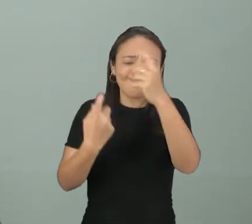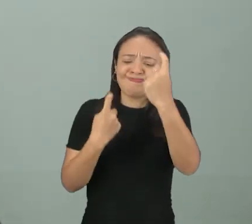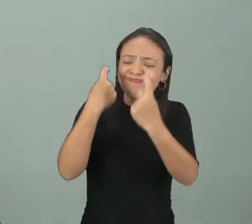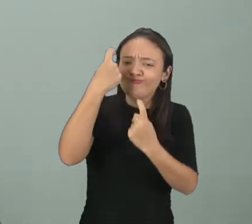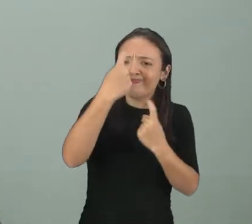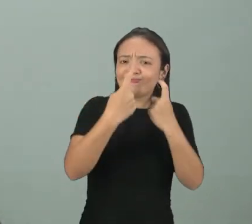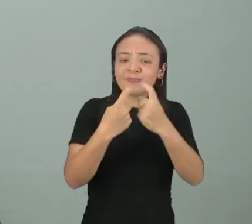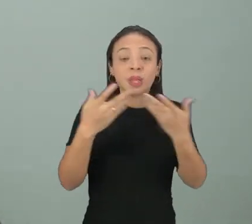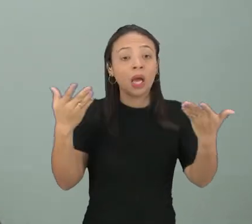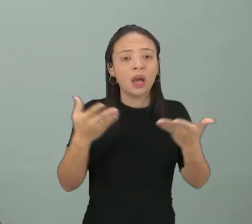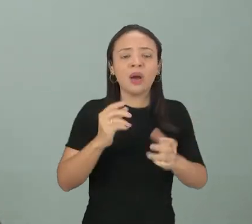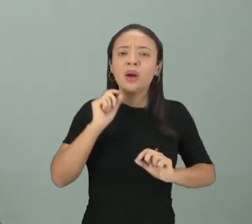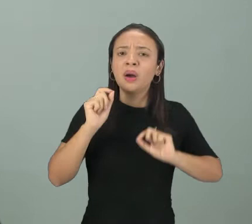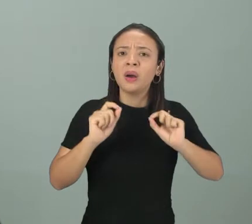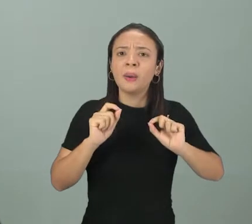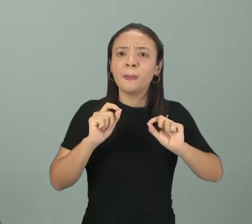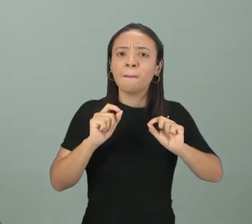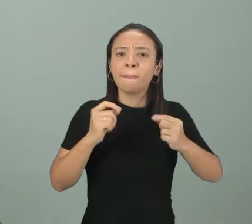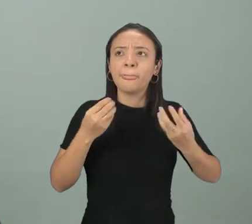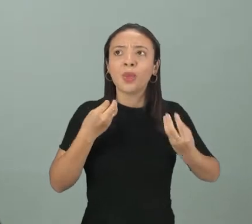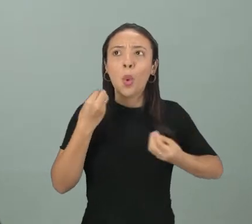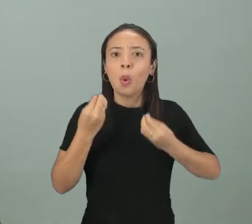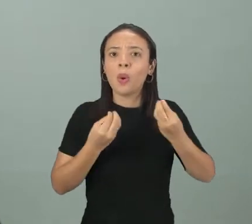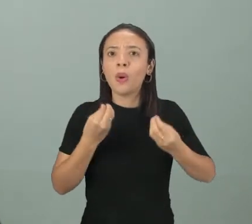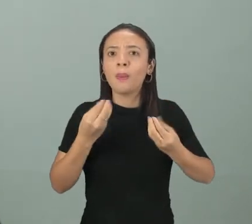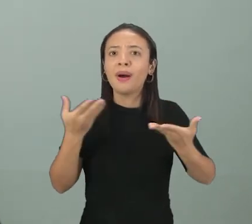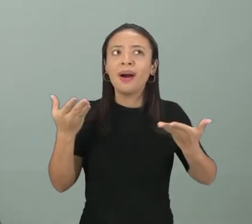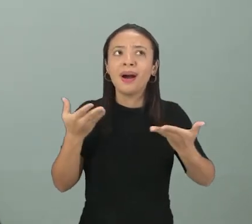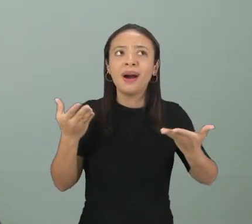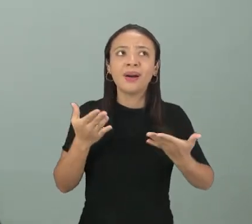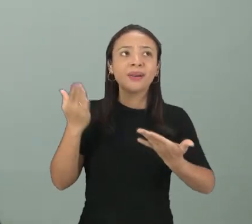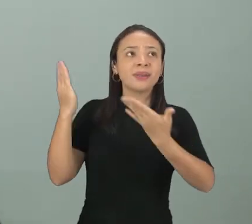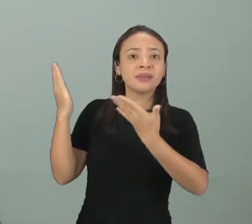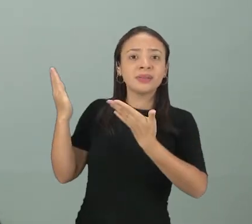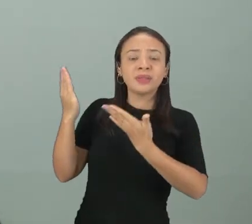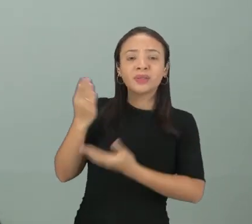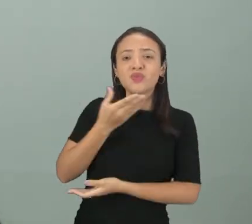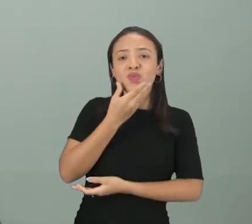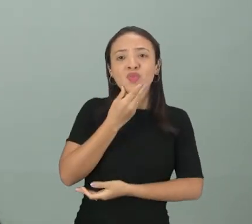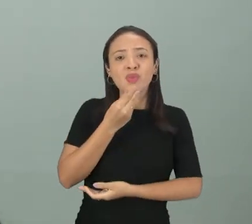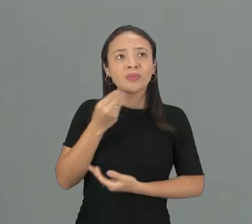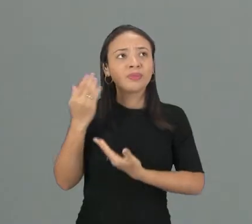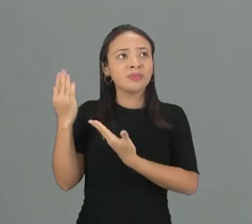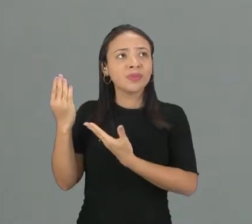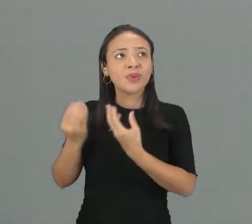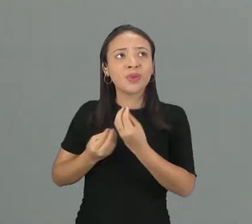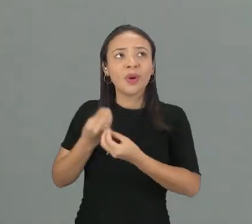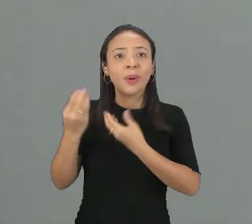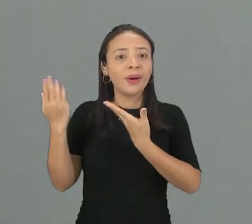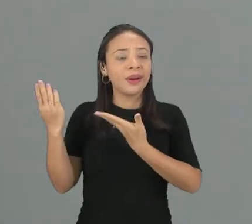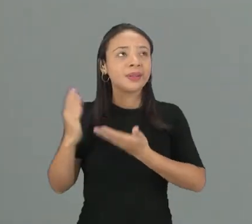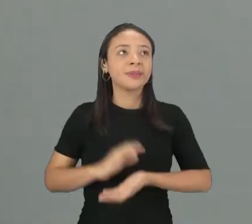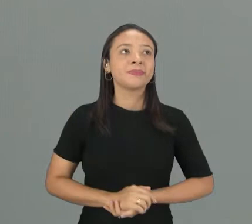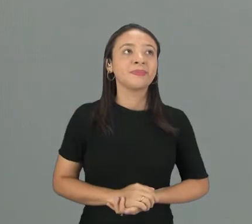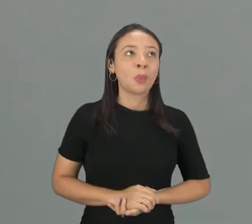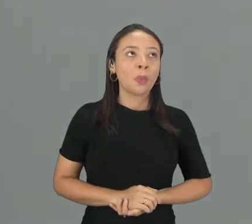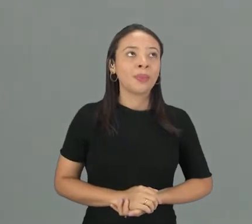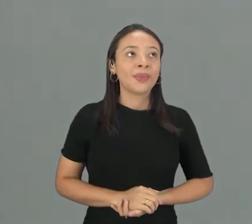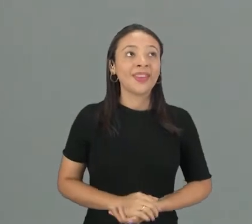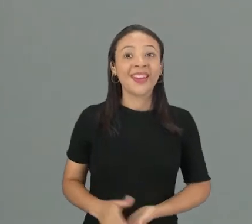preocupado e agora como será que está agora a carinha de Carlinhos vamos ver